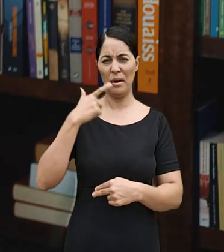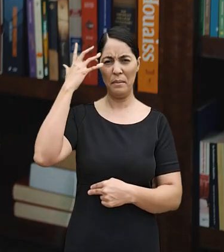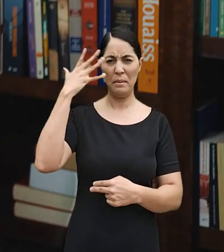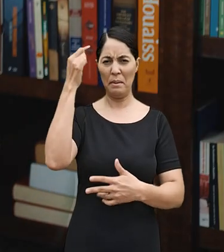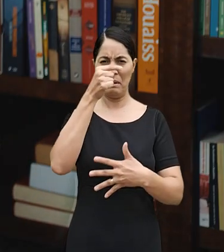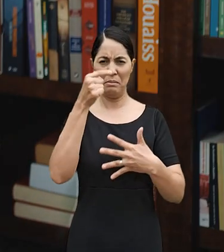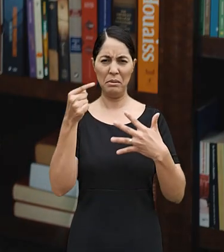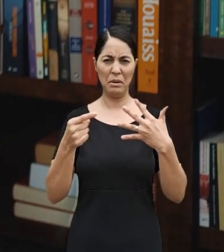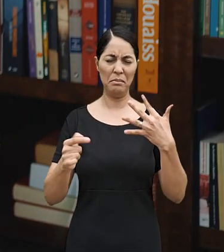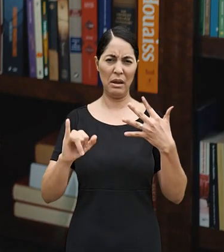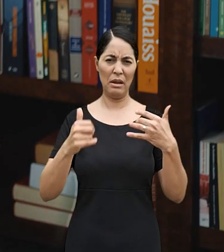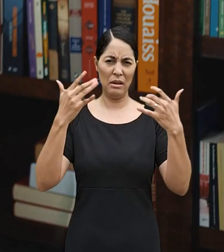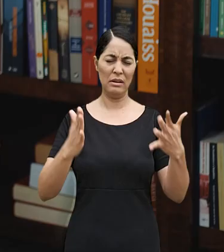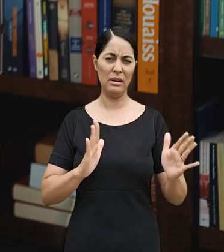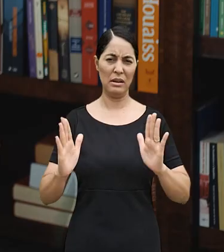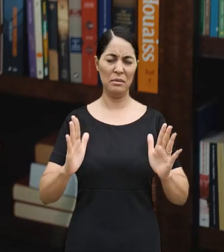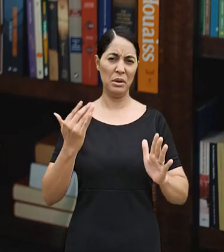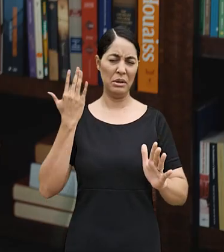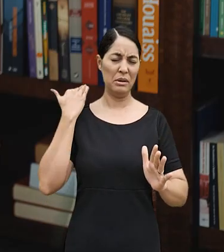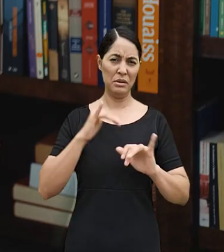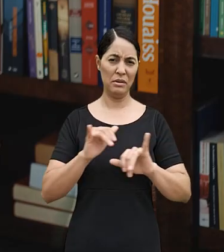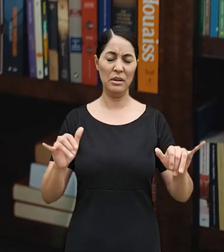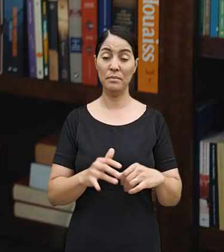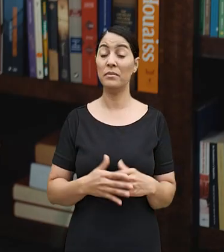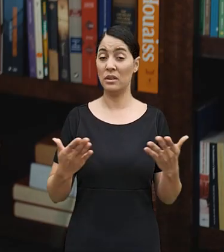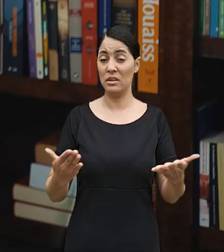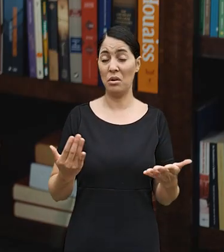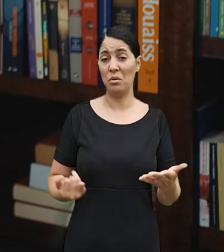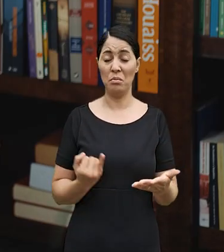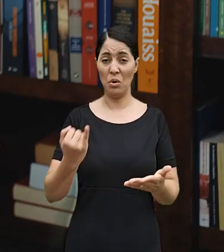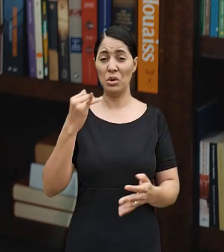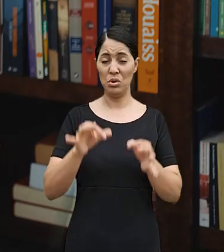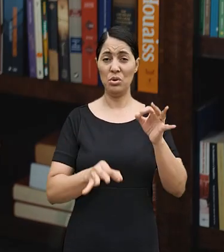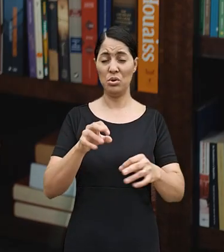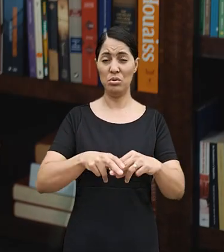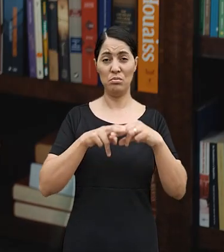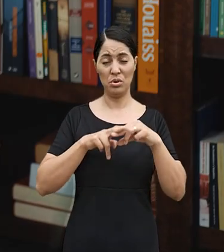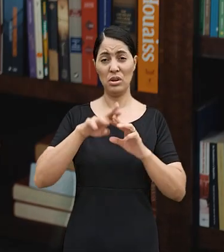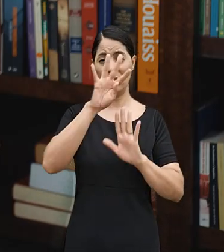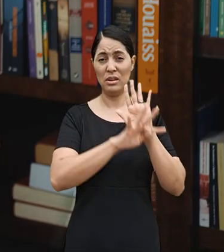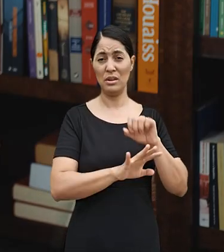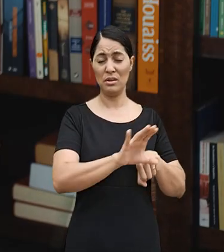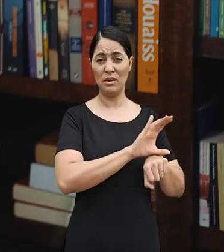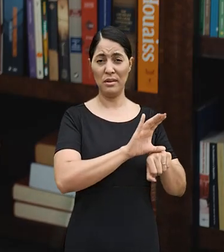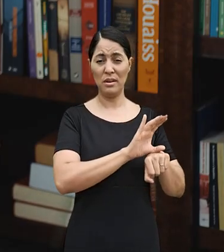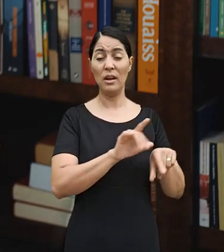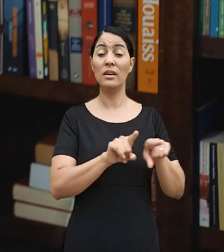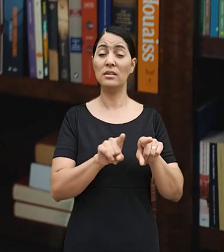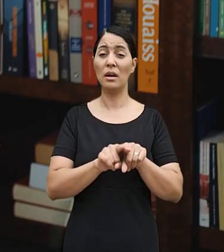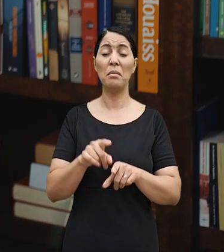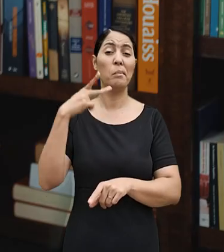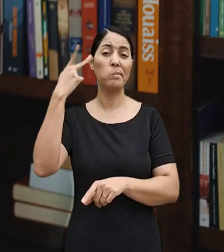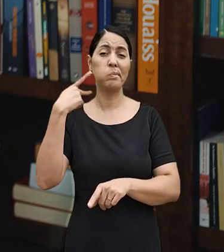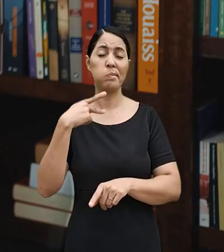que eu lancei naquele período. Portanto, tem uma importância jurídica, porque entrou no texto constitucional, e uma importância